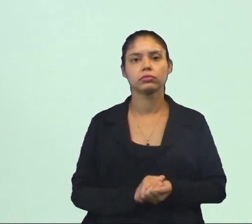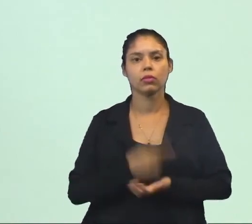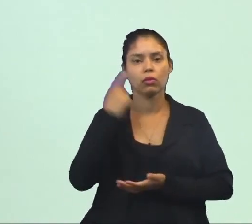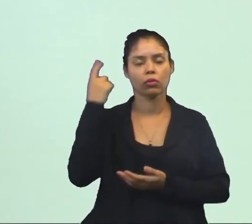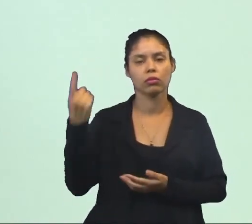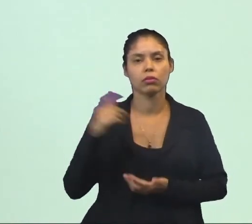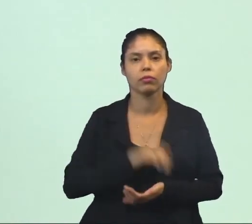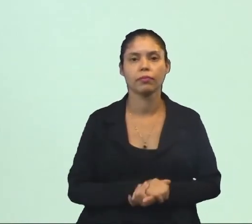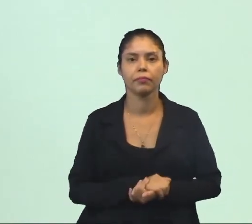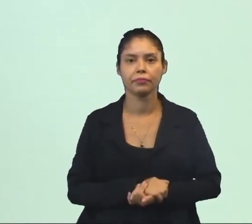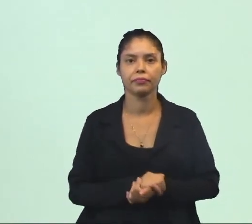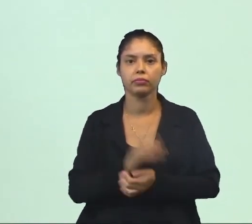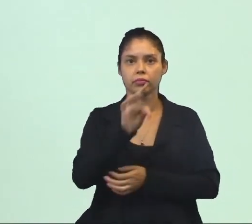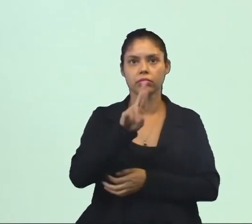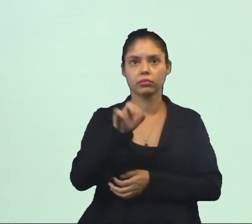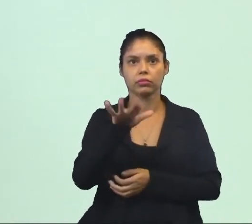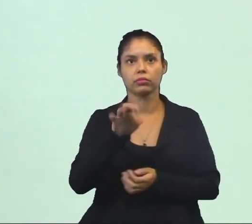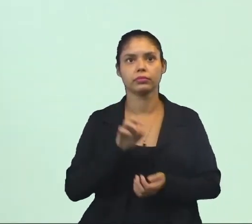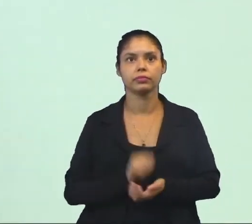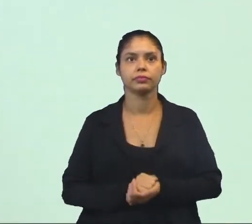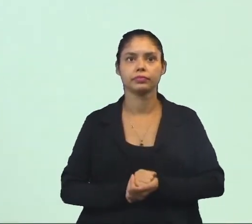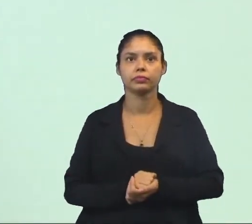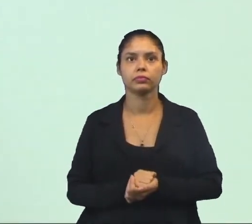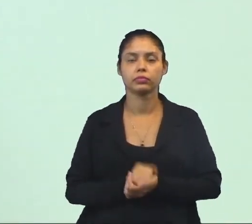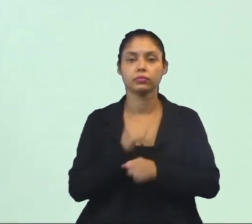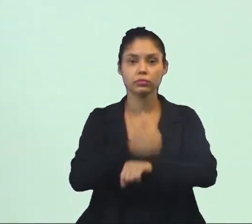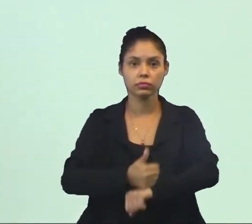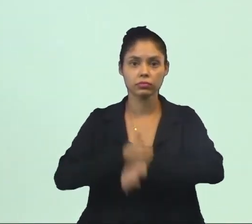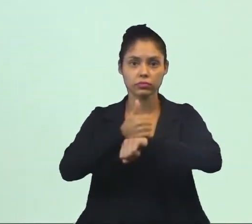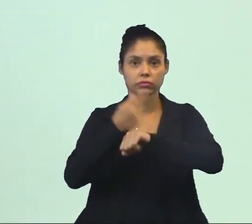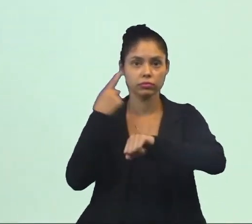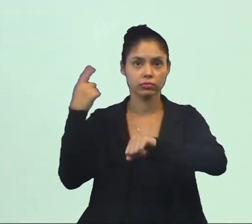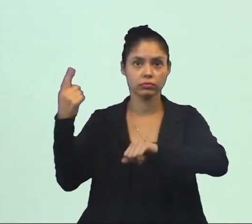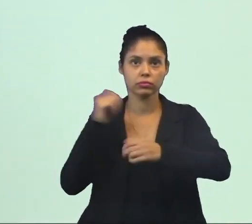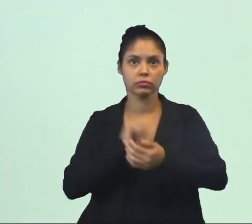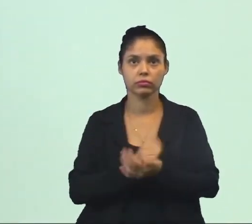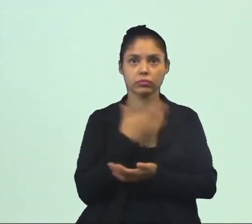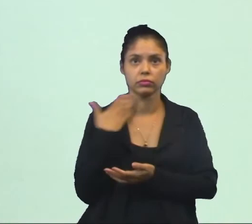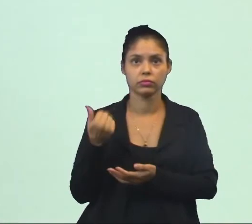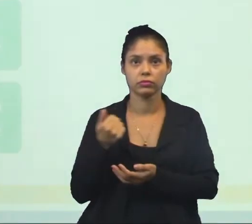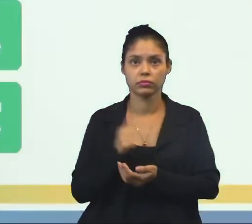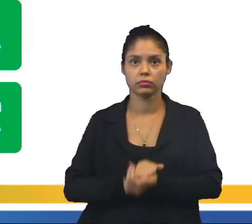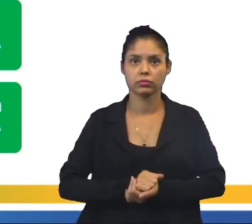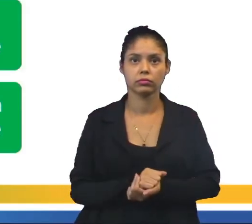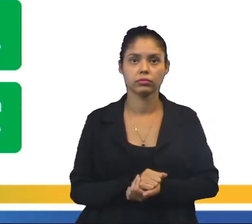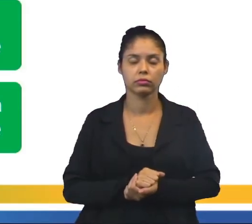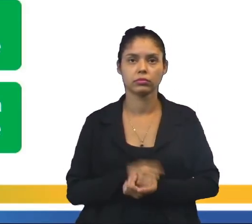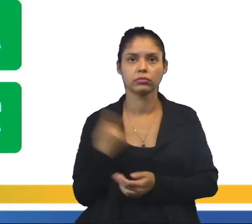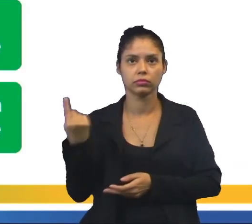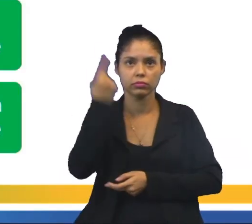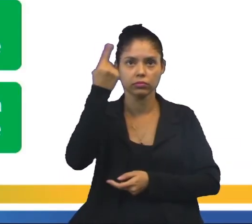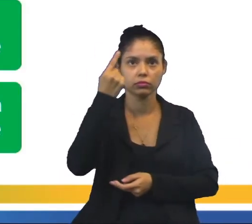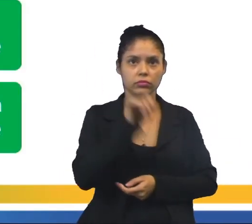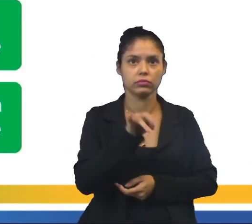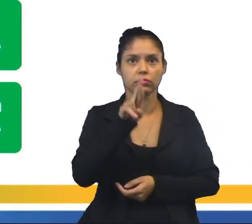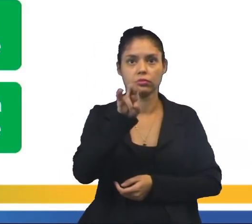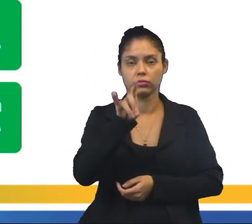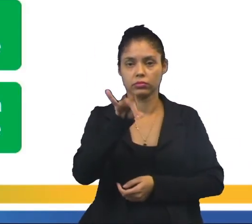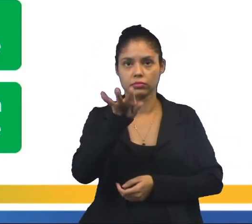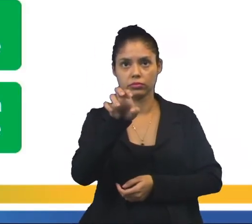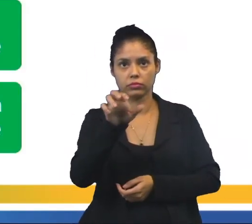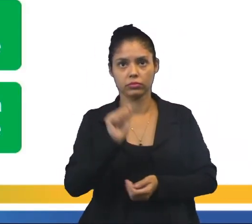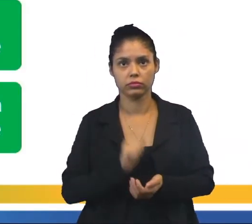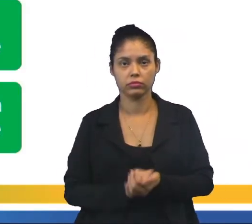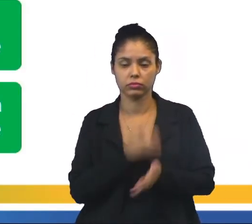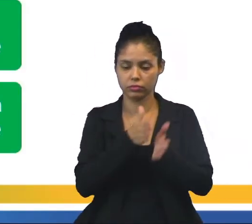aquele som. Isso é o timbre. E a qualidade do som. Qualidade do som. Tem a altura, que a gente